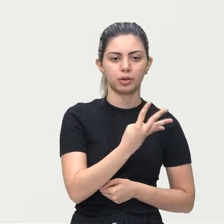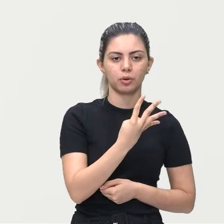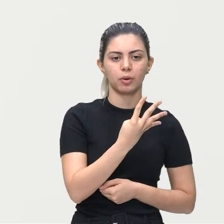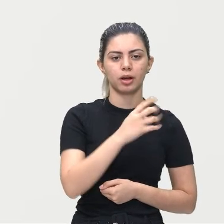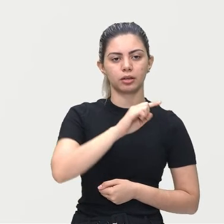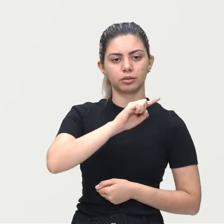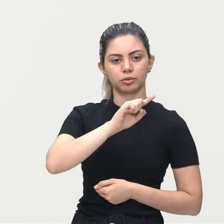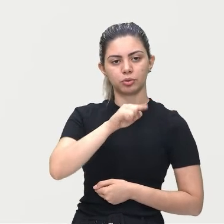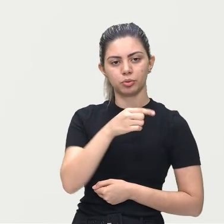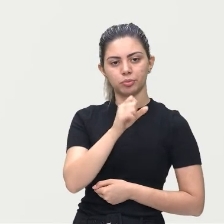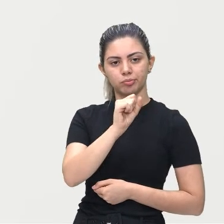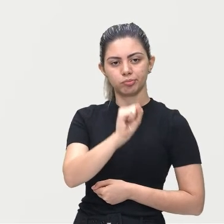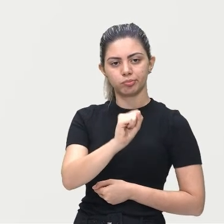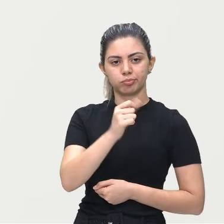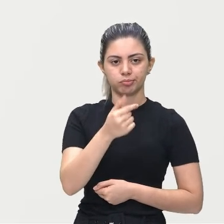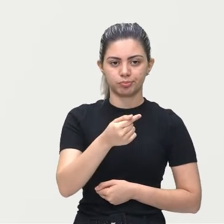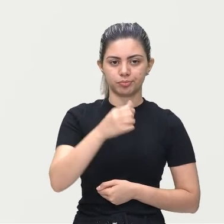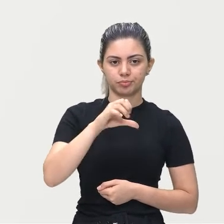inteiros e